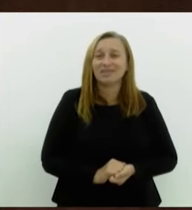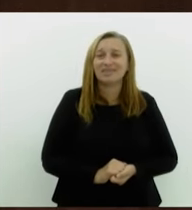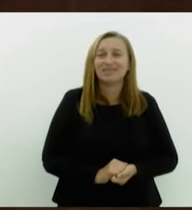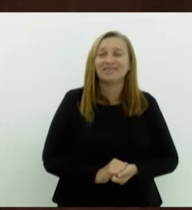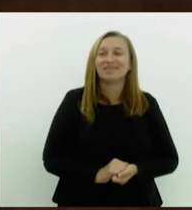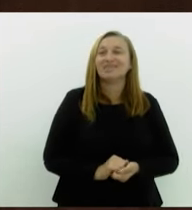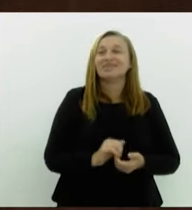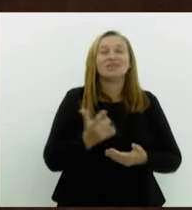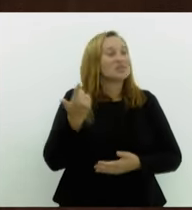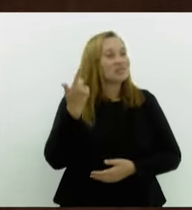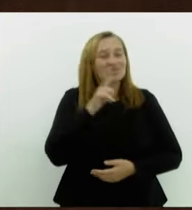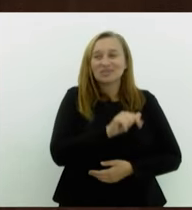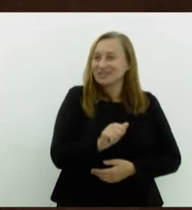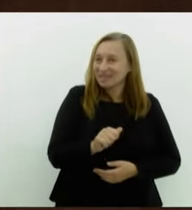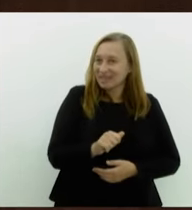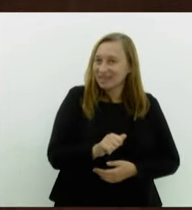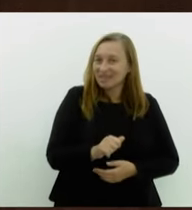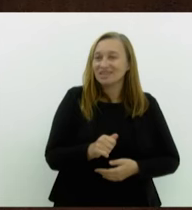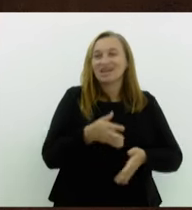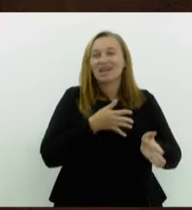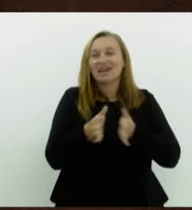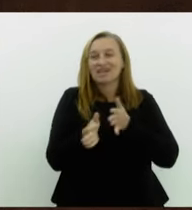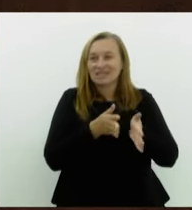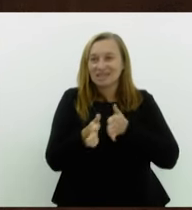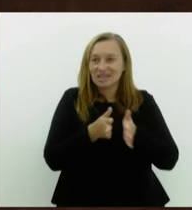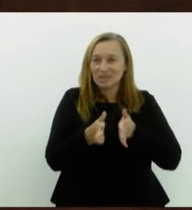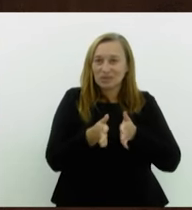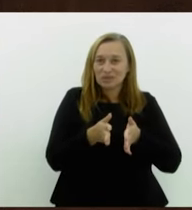não conseguem ter acesso aos